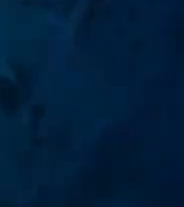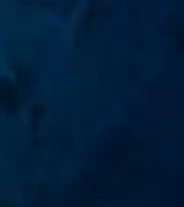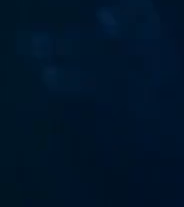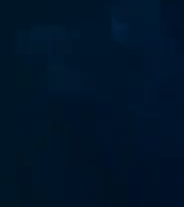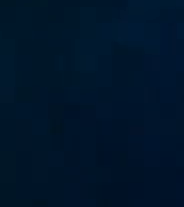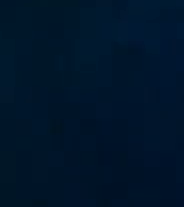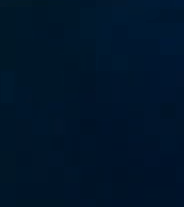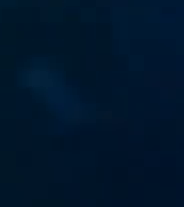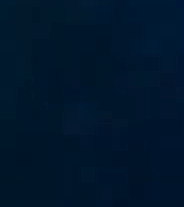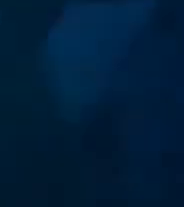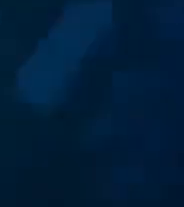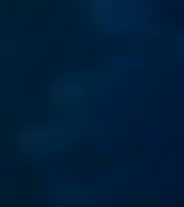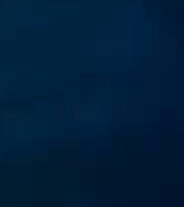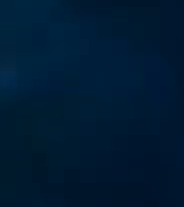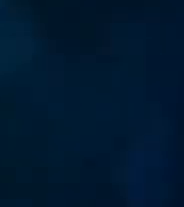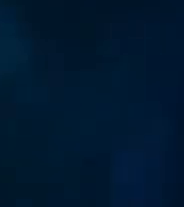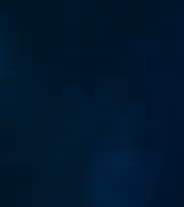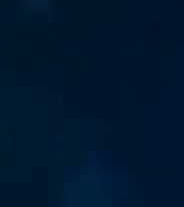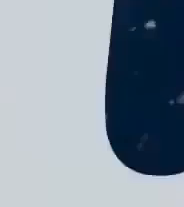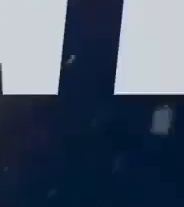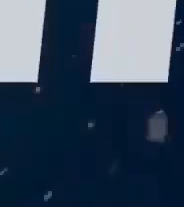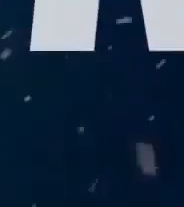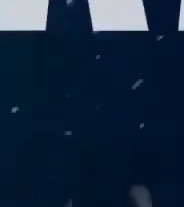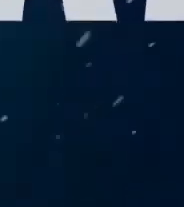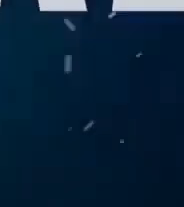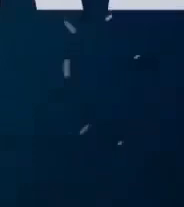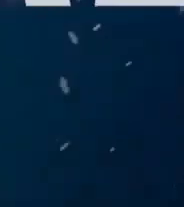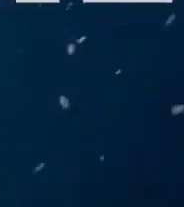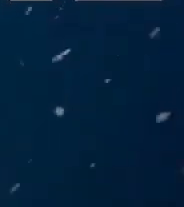Jesus é digno de ser adorado.